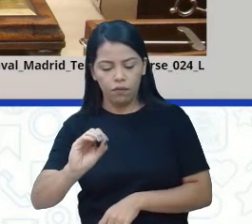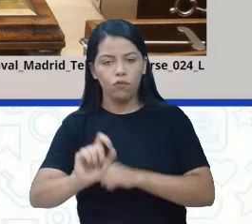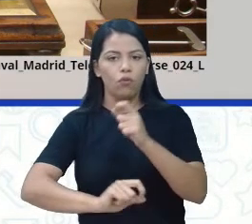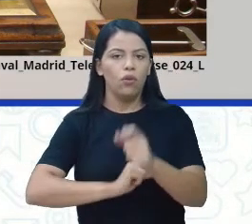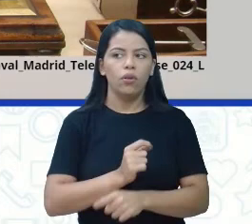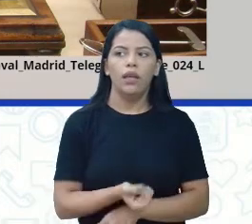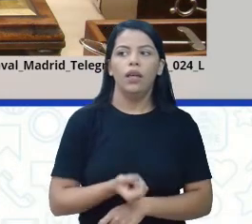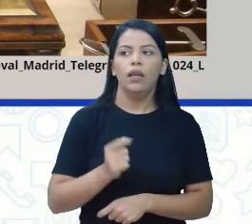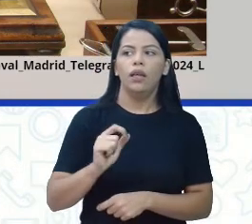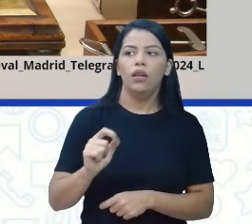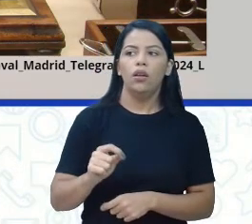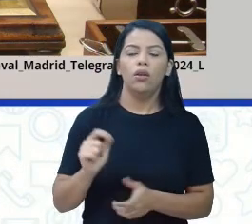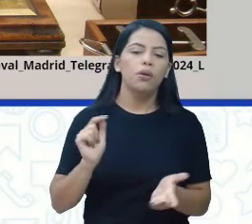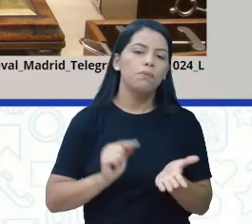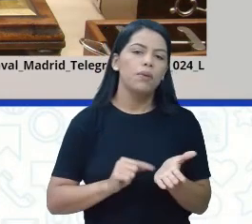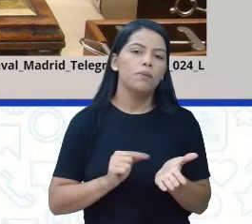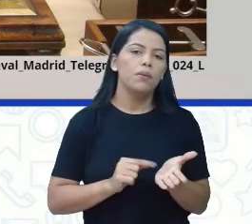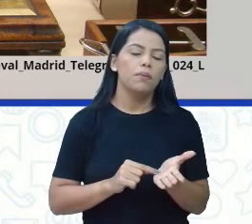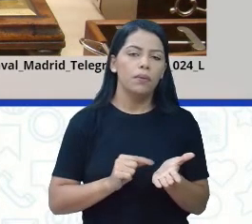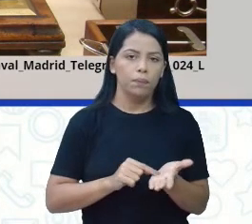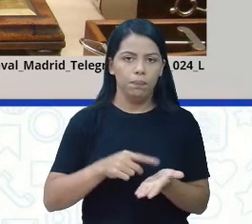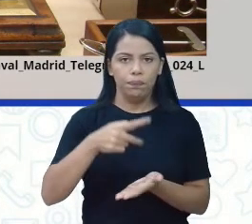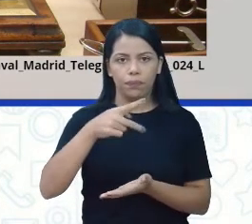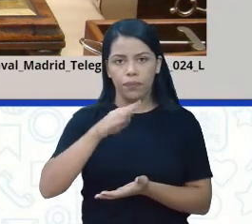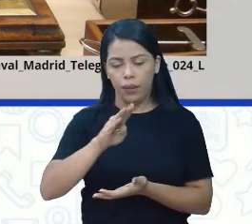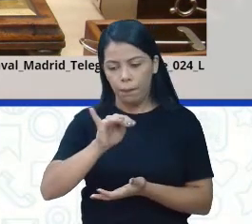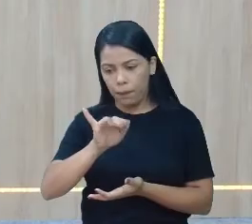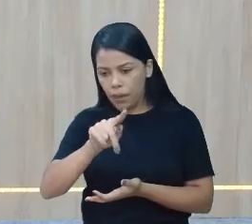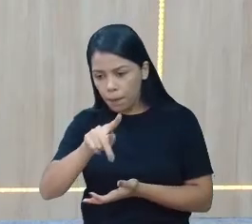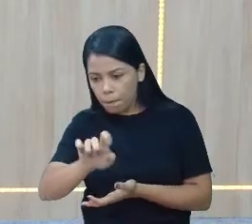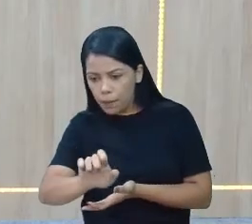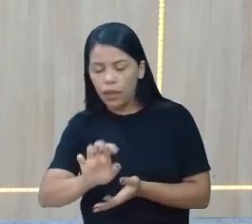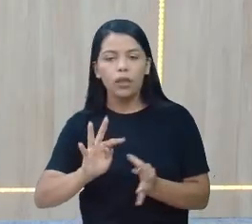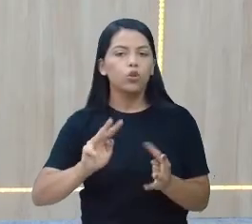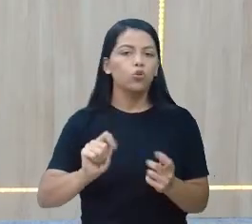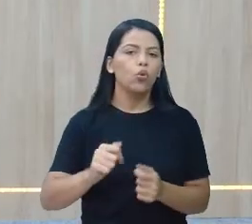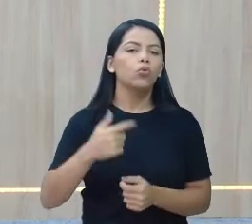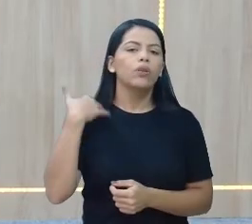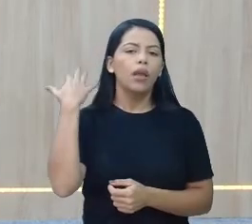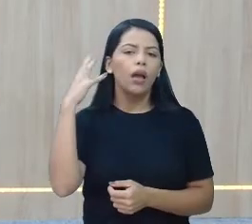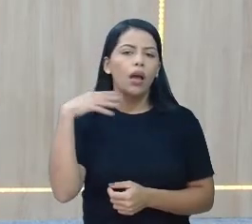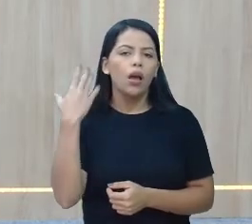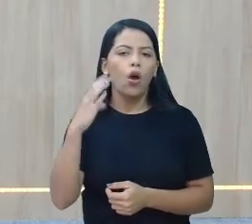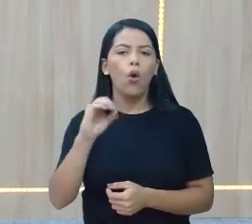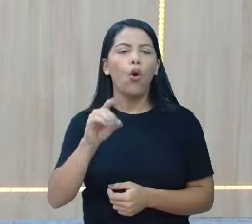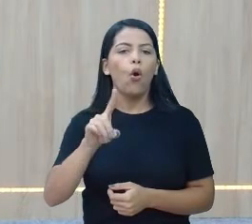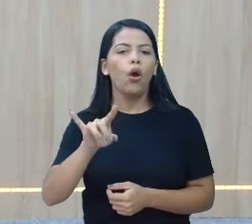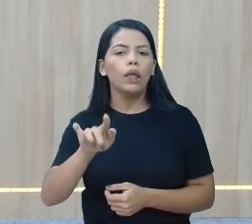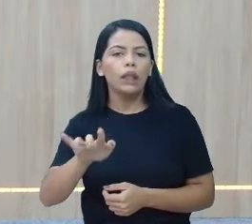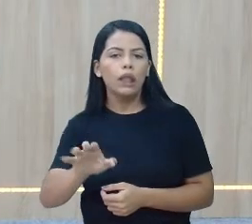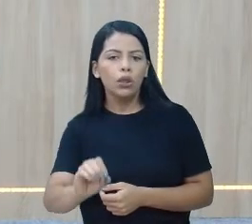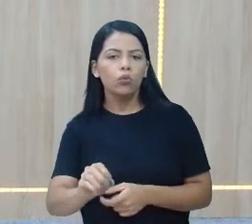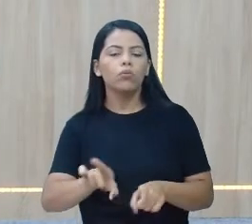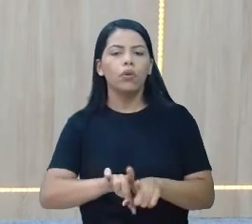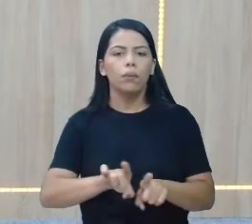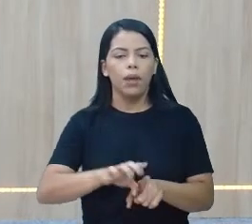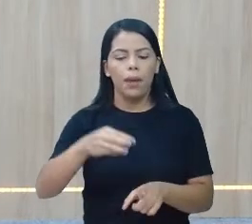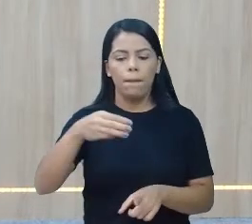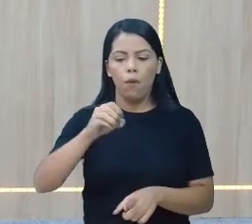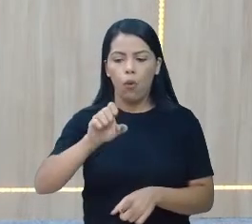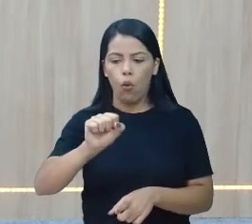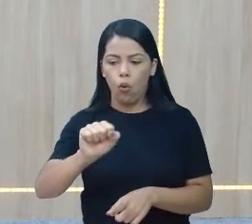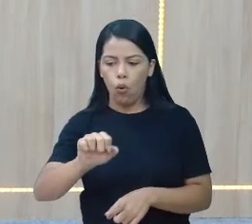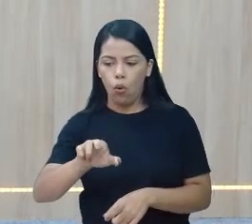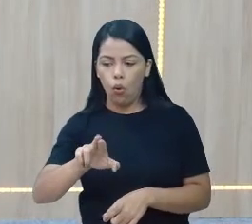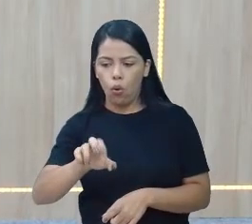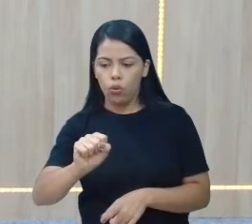né? O sinalzinho lá. E aí cada sinalzinho daquele, né? Código Morse. Código Morse, isso mesmo. A pessoa